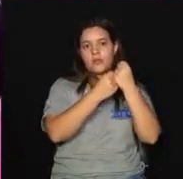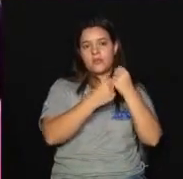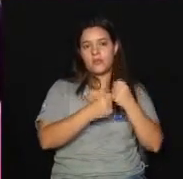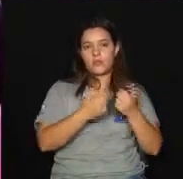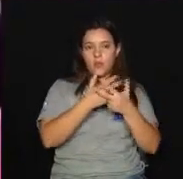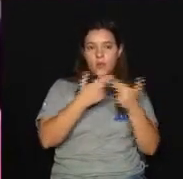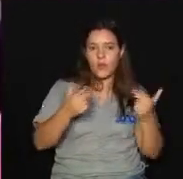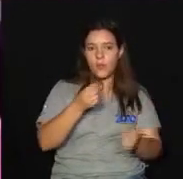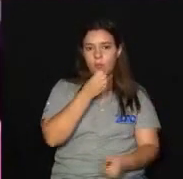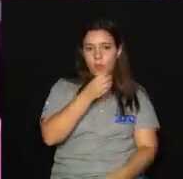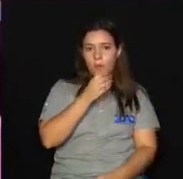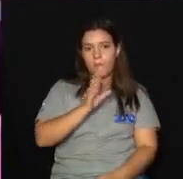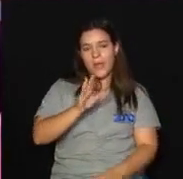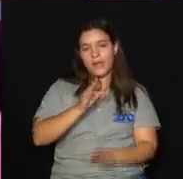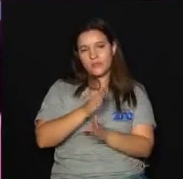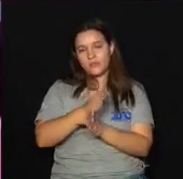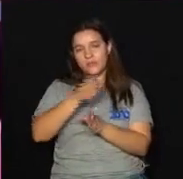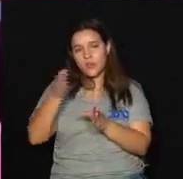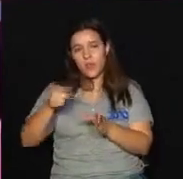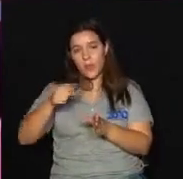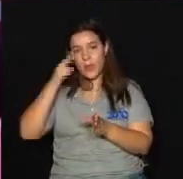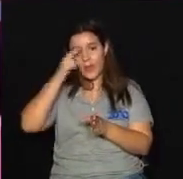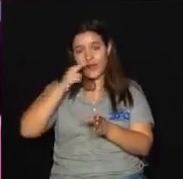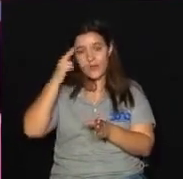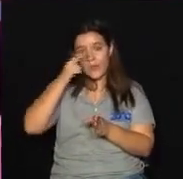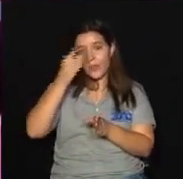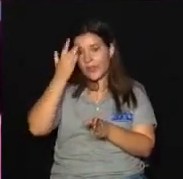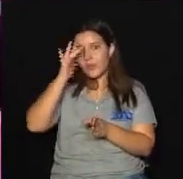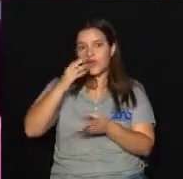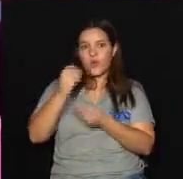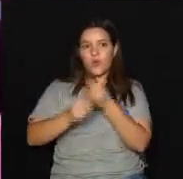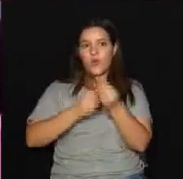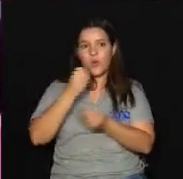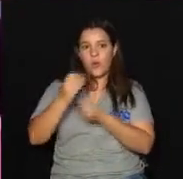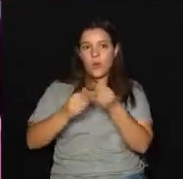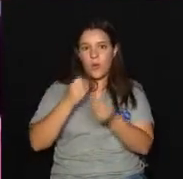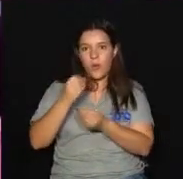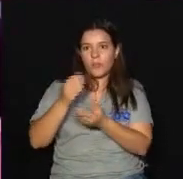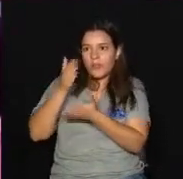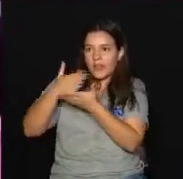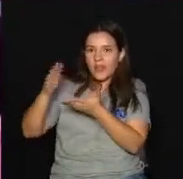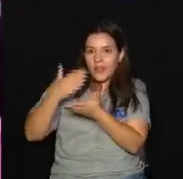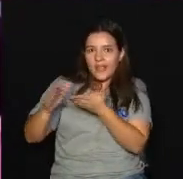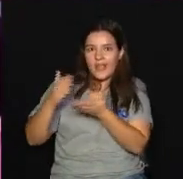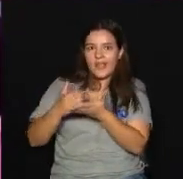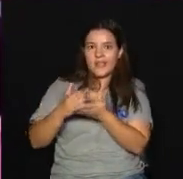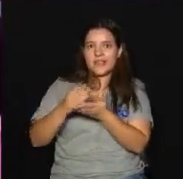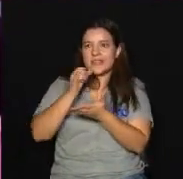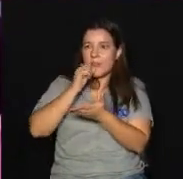e, em contrapartida, o adversário não soube canalizar a rejeição.